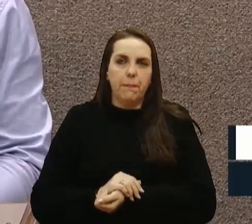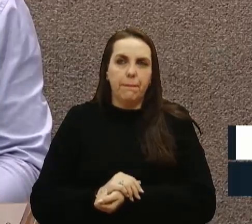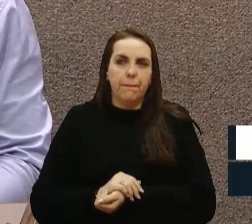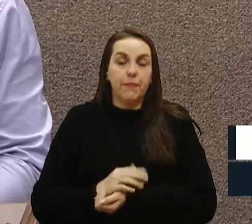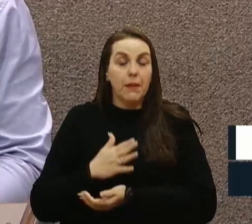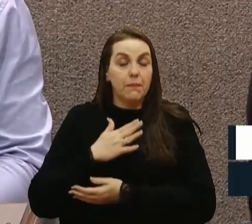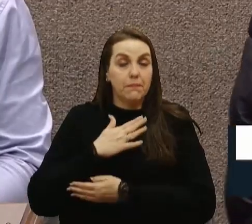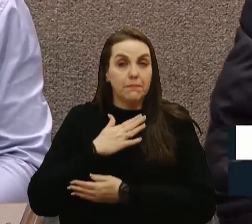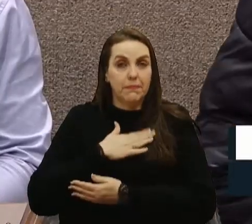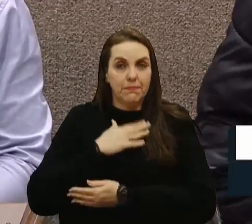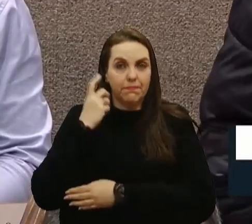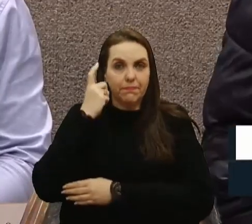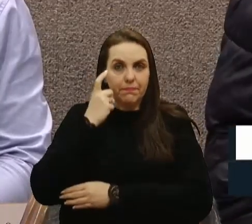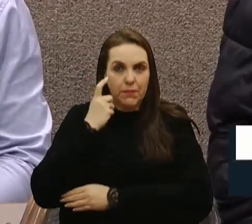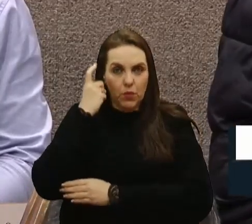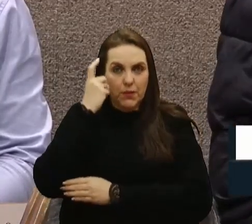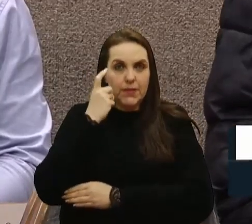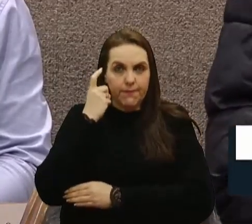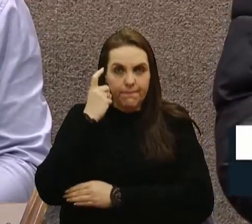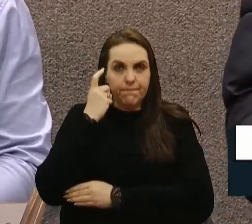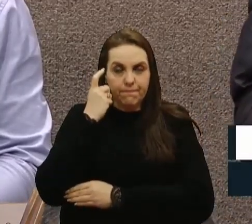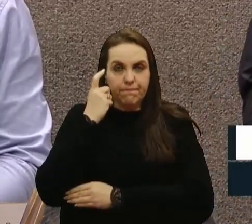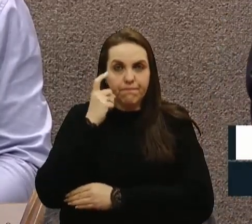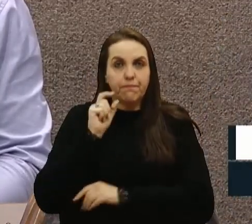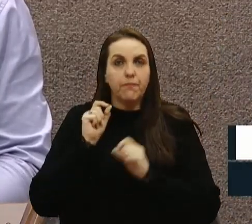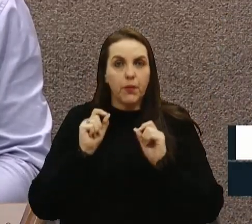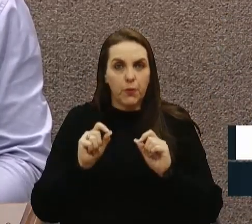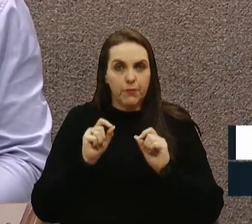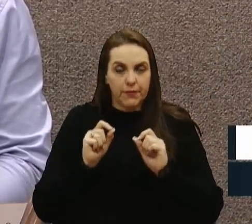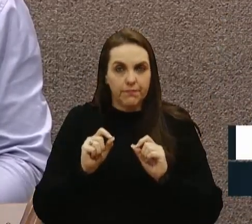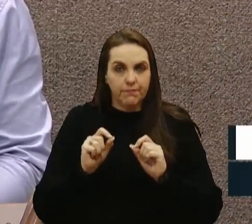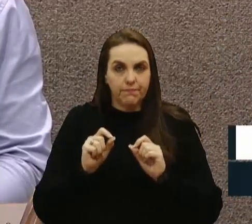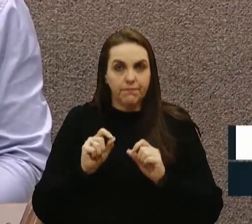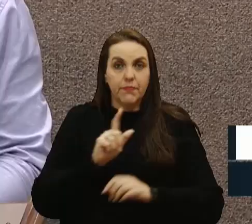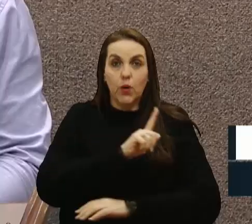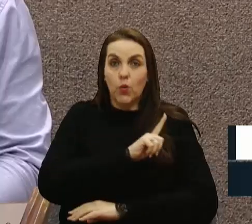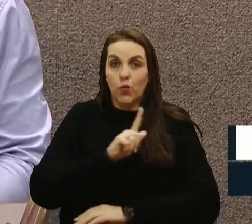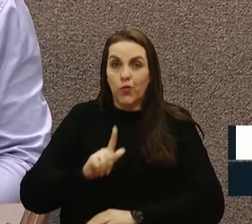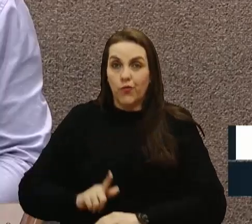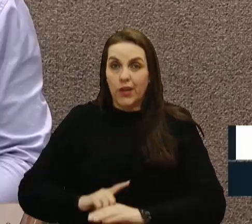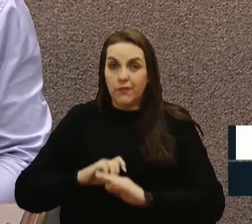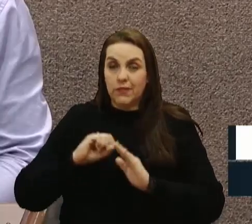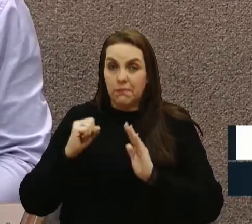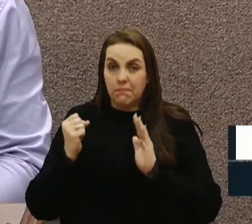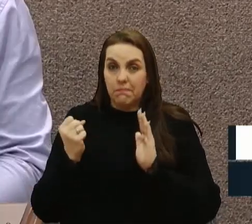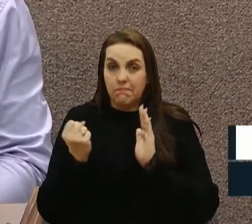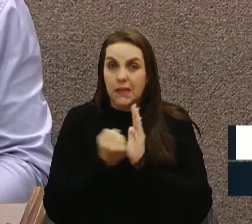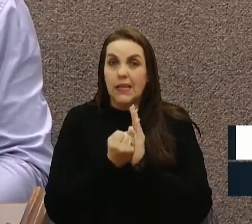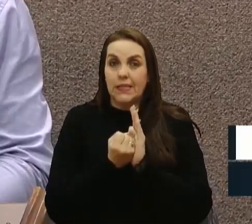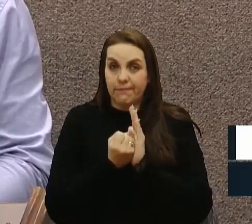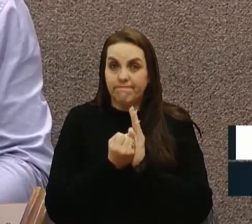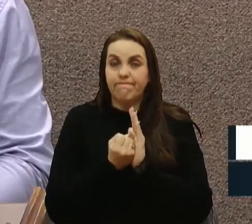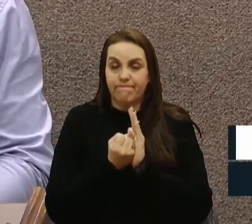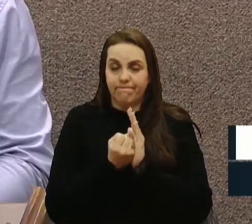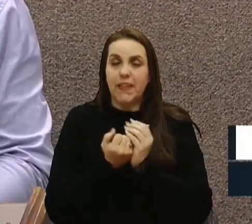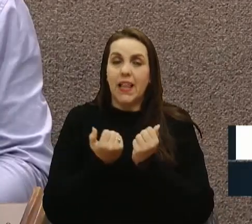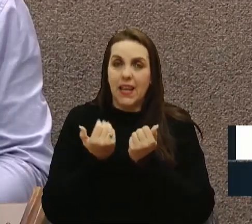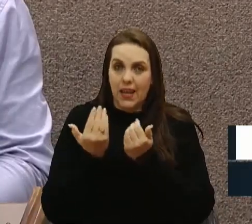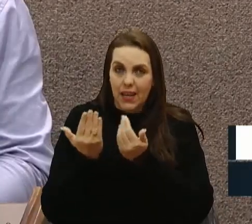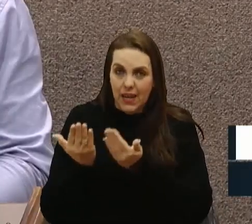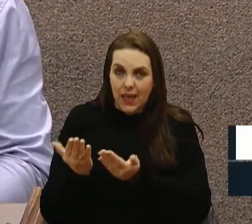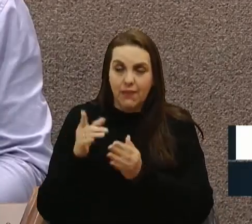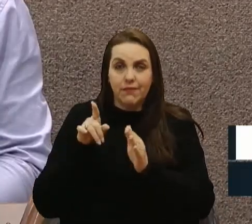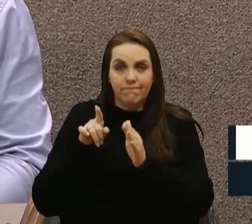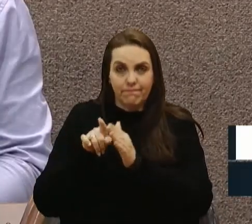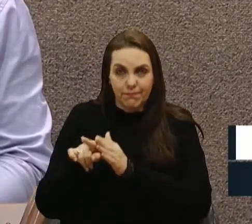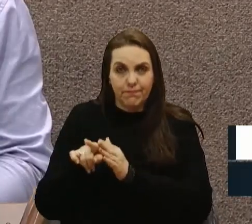a minha preocupação, então, é que esse governo deixe uma marca. Eu quero que o senhor leve meu questionamento